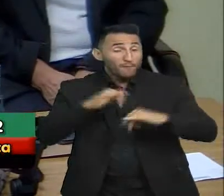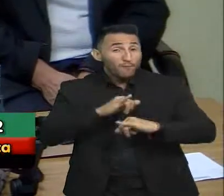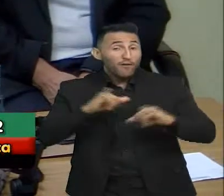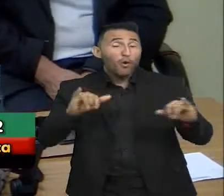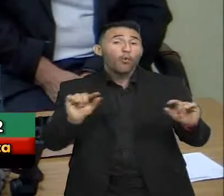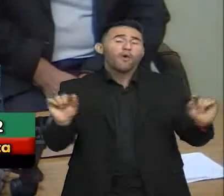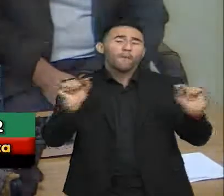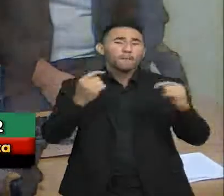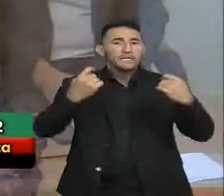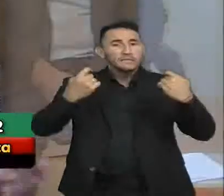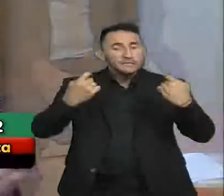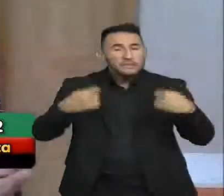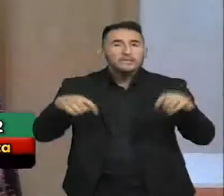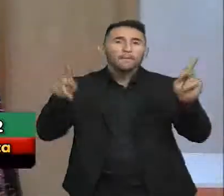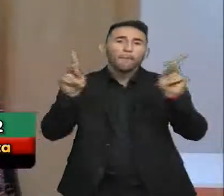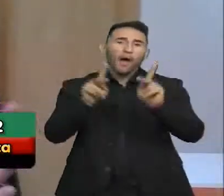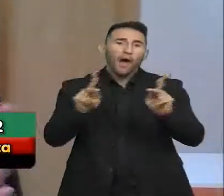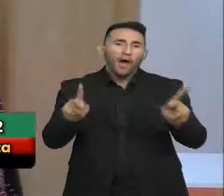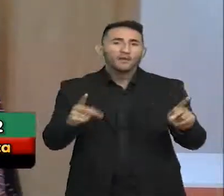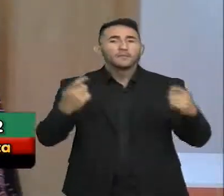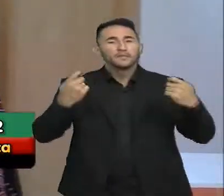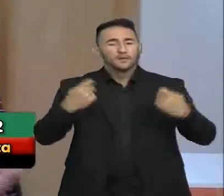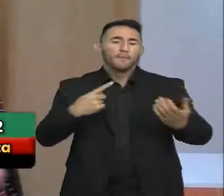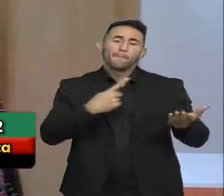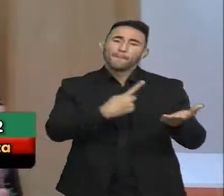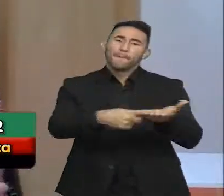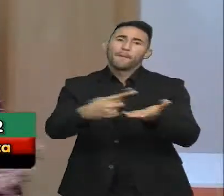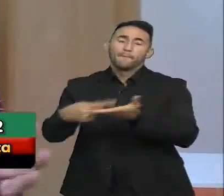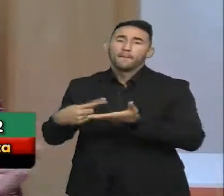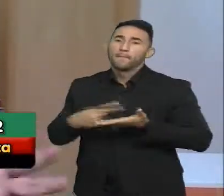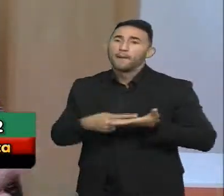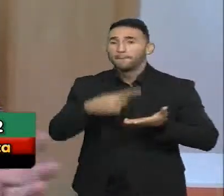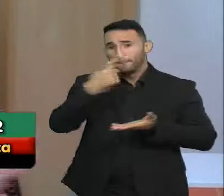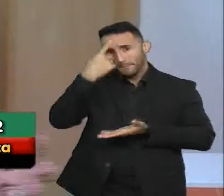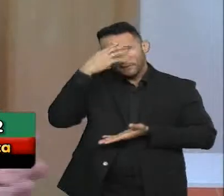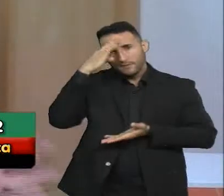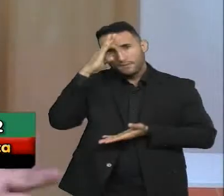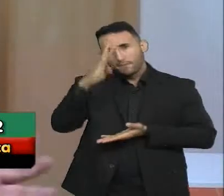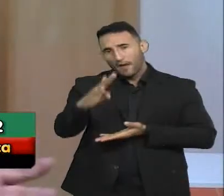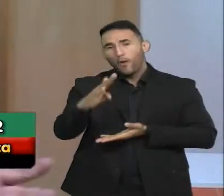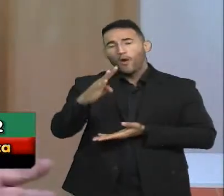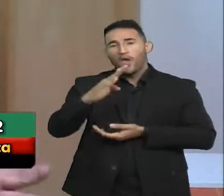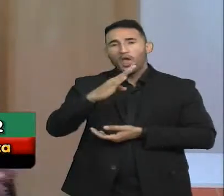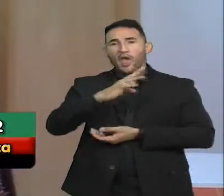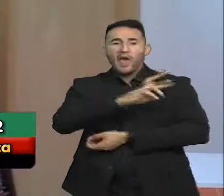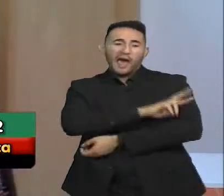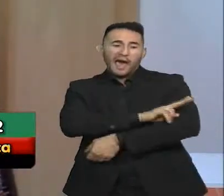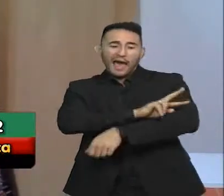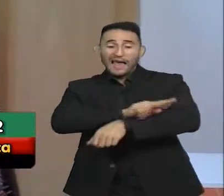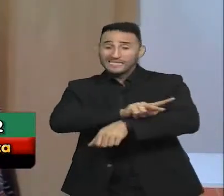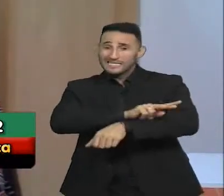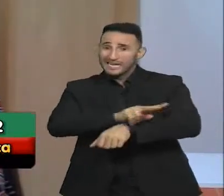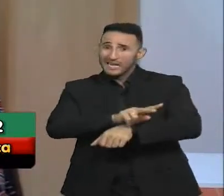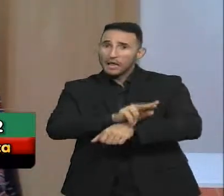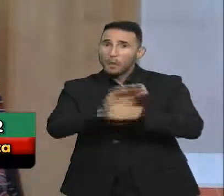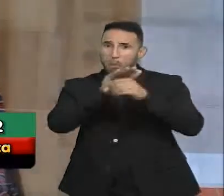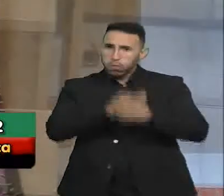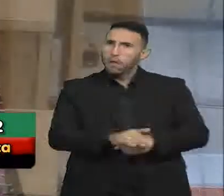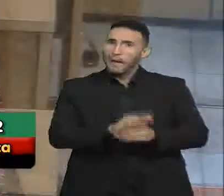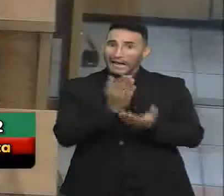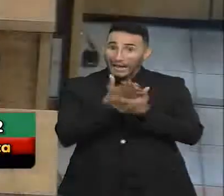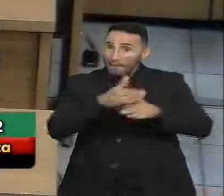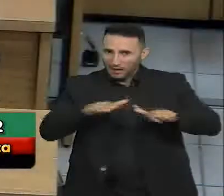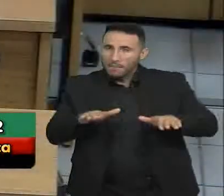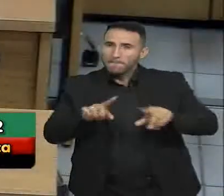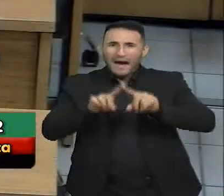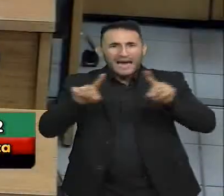pacificar aqui, principalmente combatendo a questão da supremacia racial. Só que isso era uma